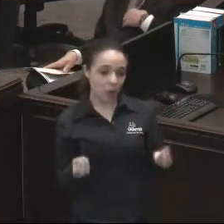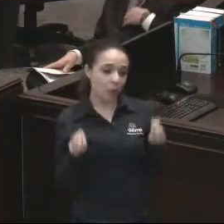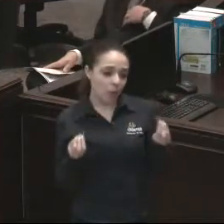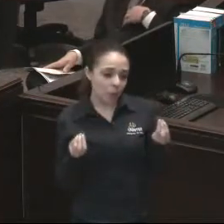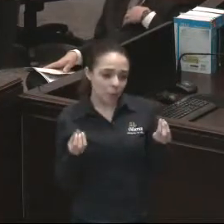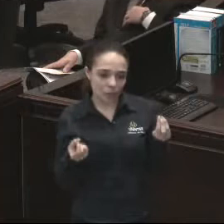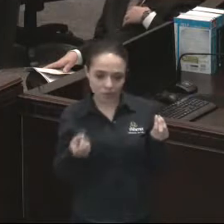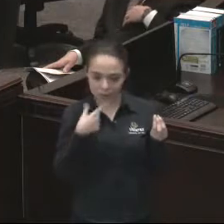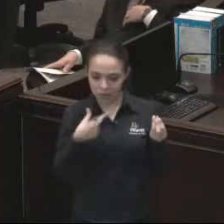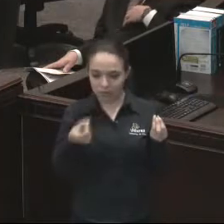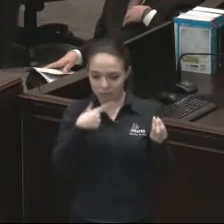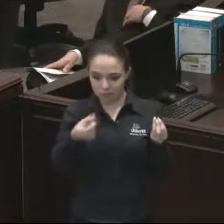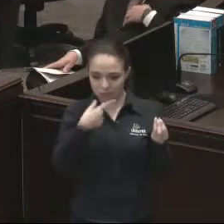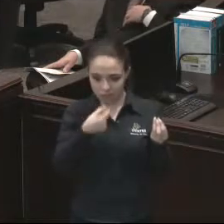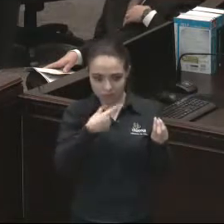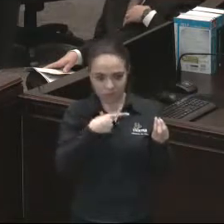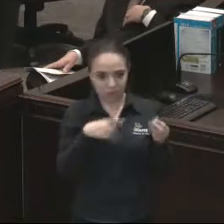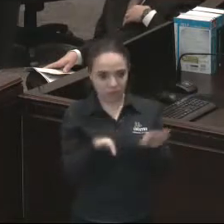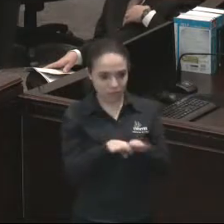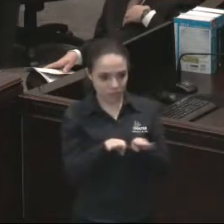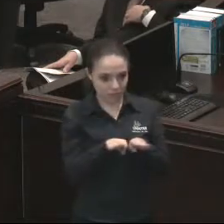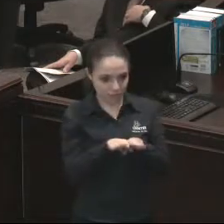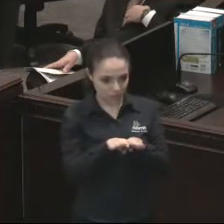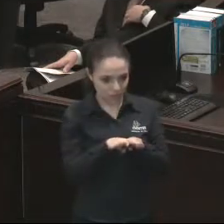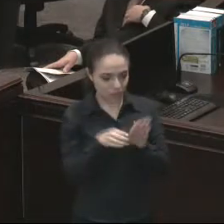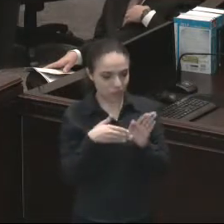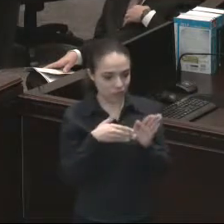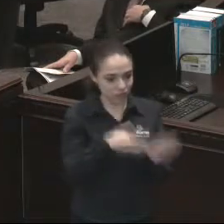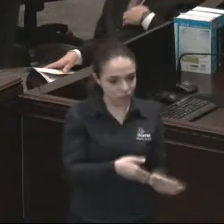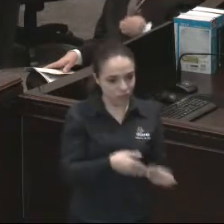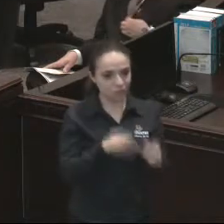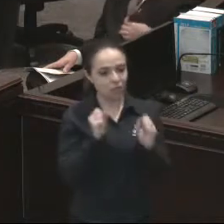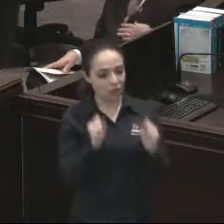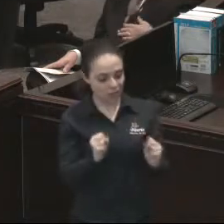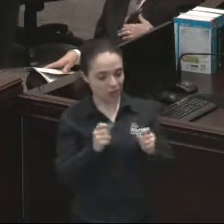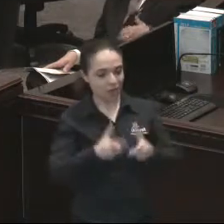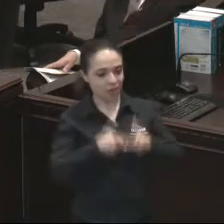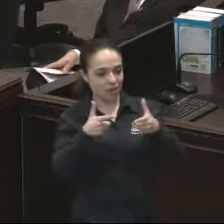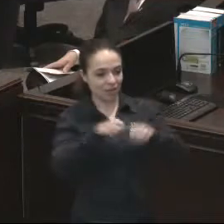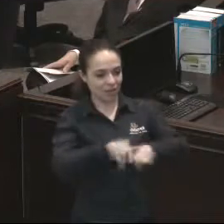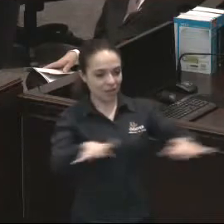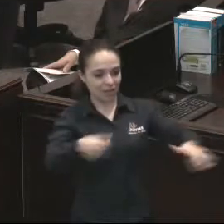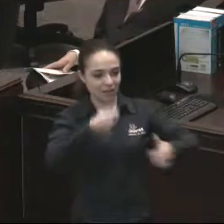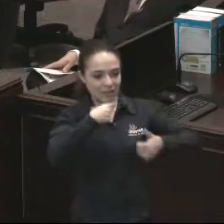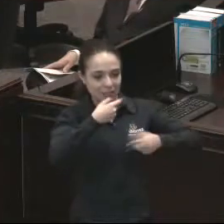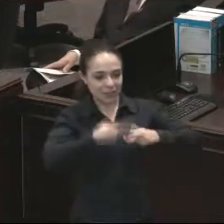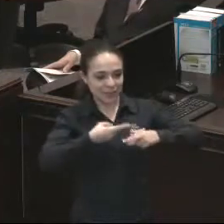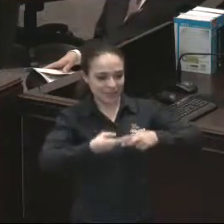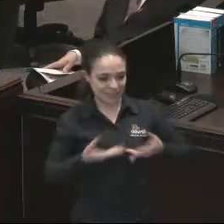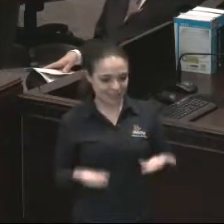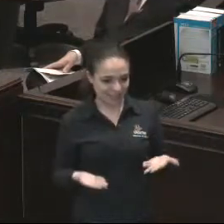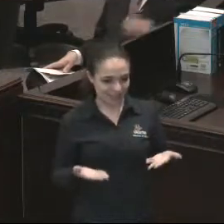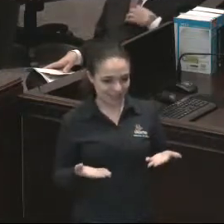medicalização... e eu imagino que isso é uma coisa que tende a aumentar, né? Porque hoje a gente vê